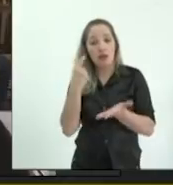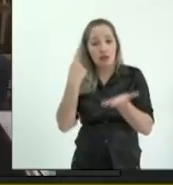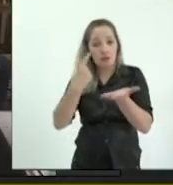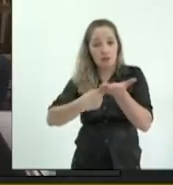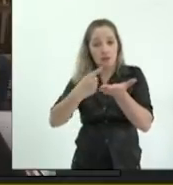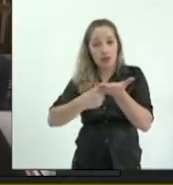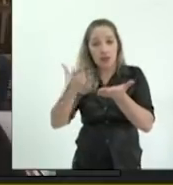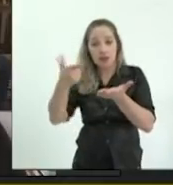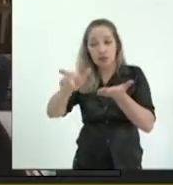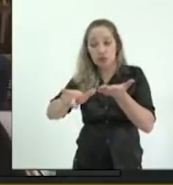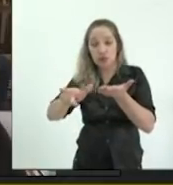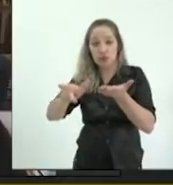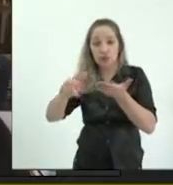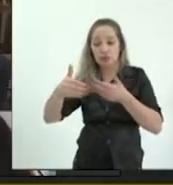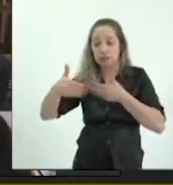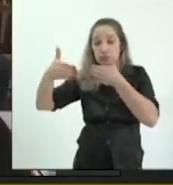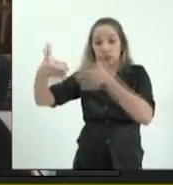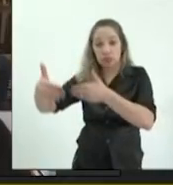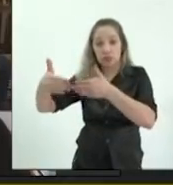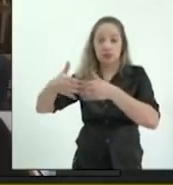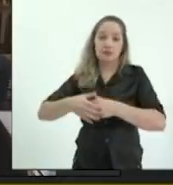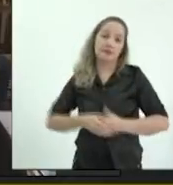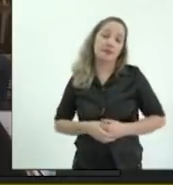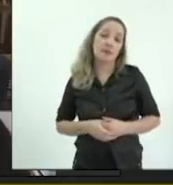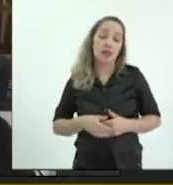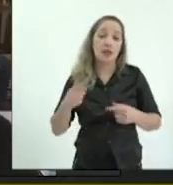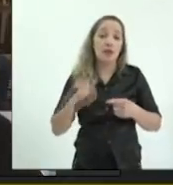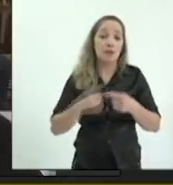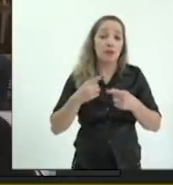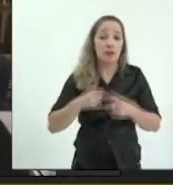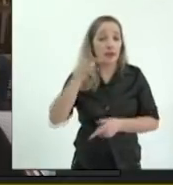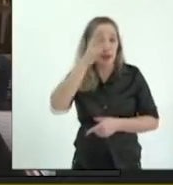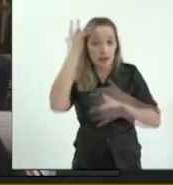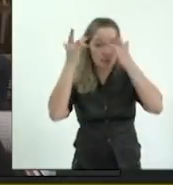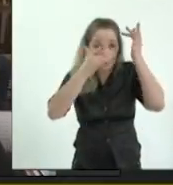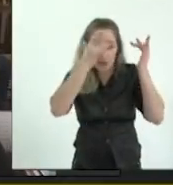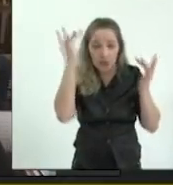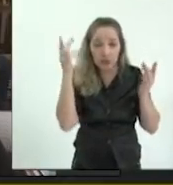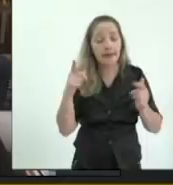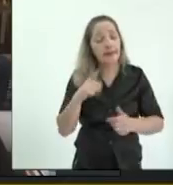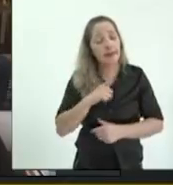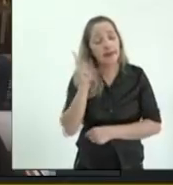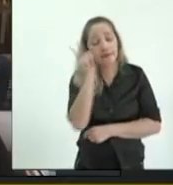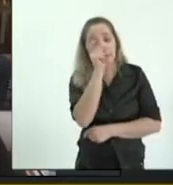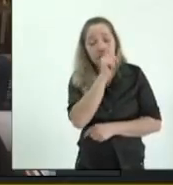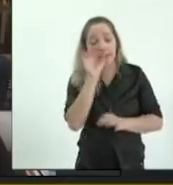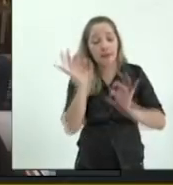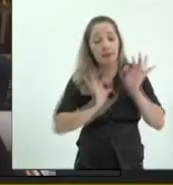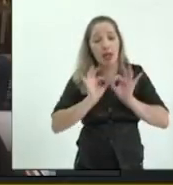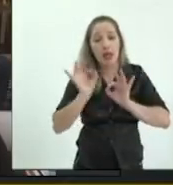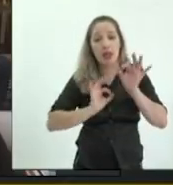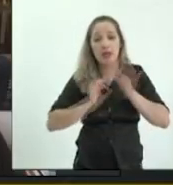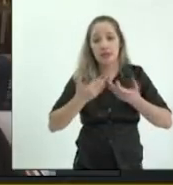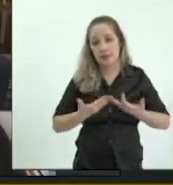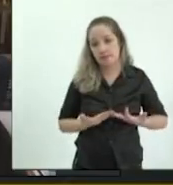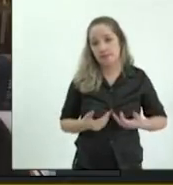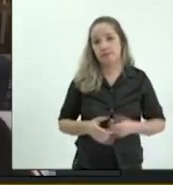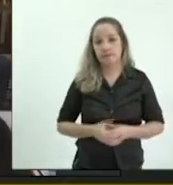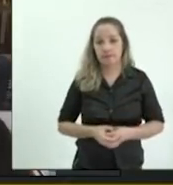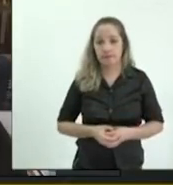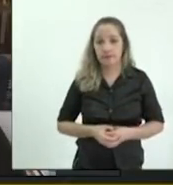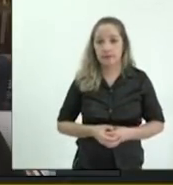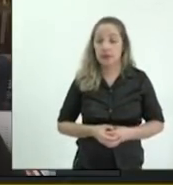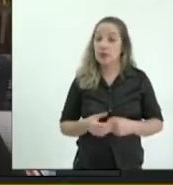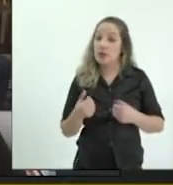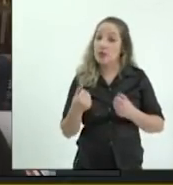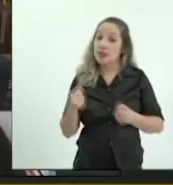planejar. Então, é melhor se planejar com o que você pode e, se precisar mudar, você pode mudar sem pagar diferença tarifária, sem pagar multa